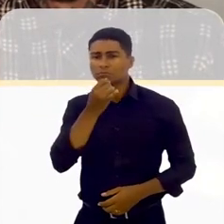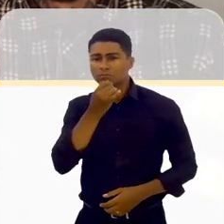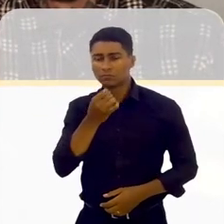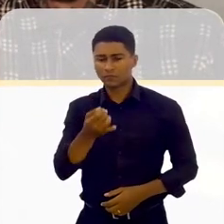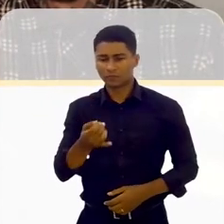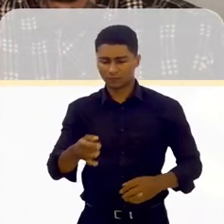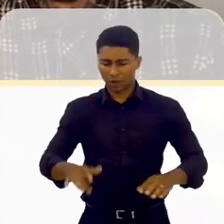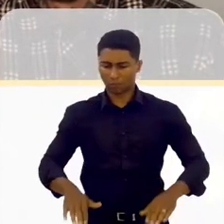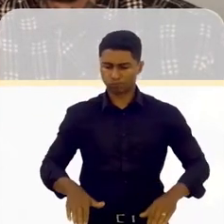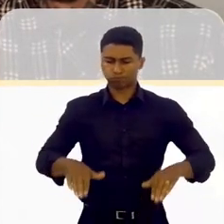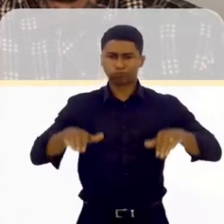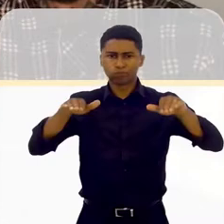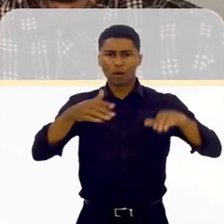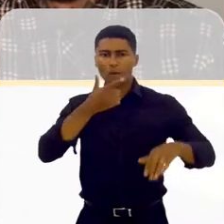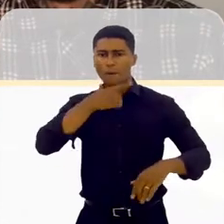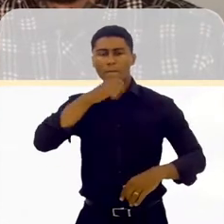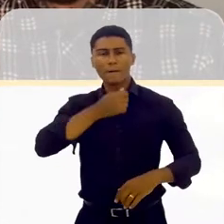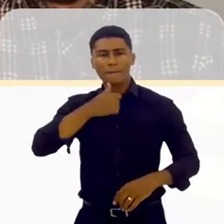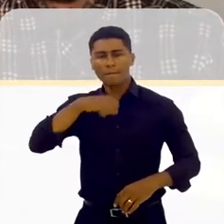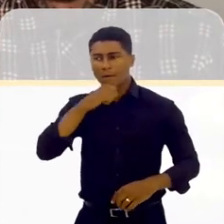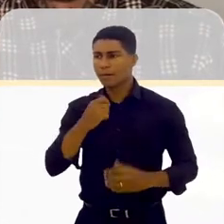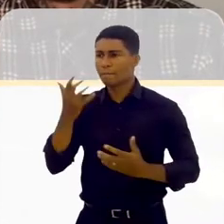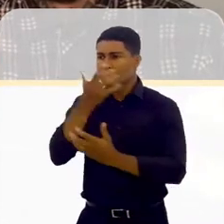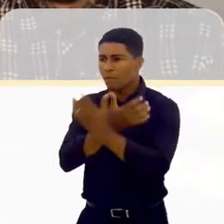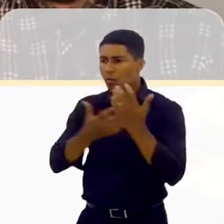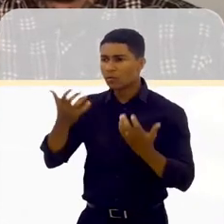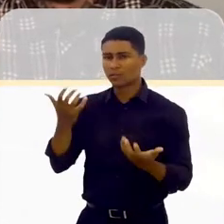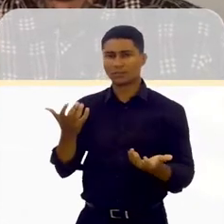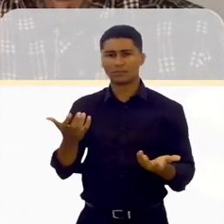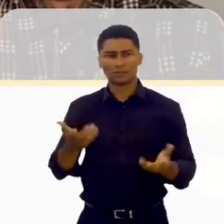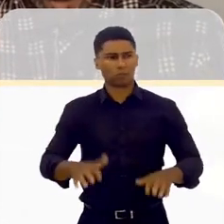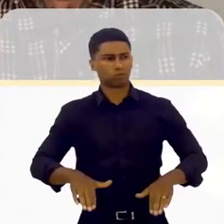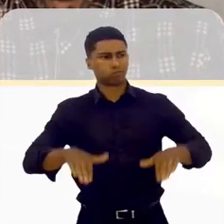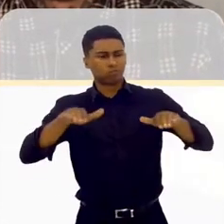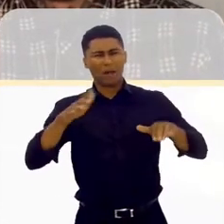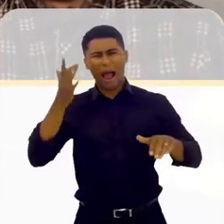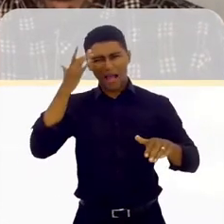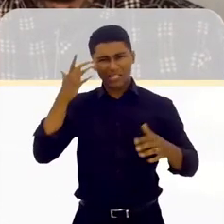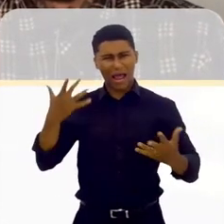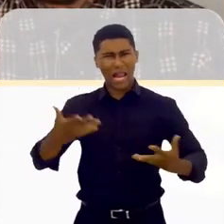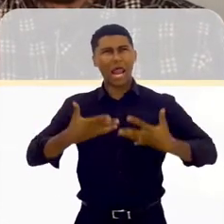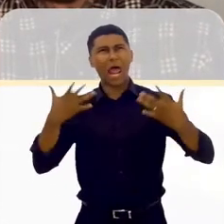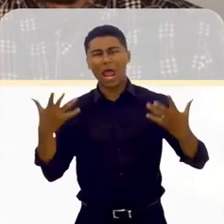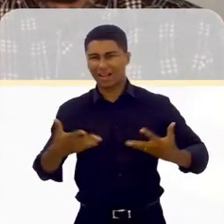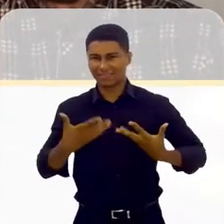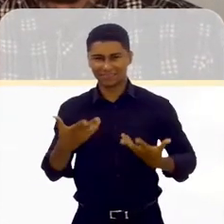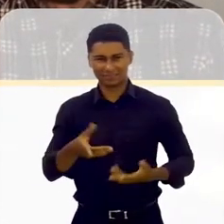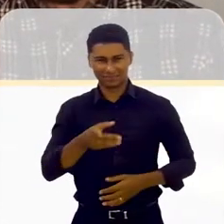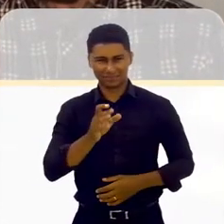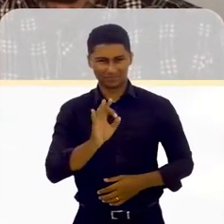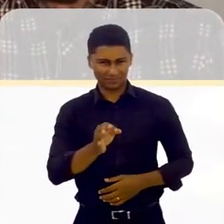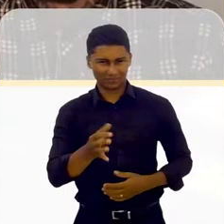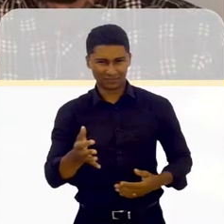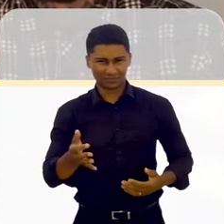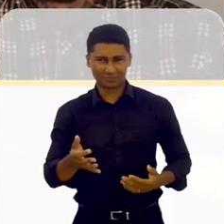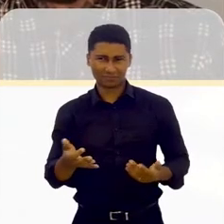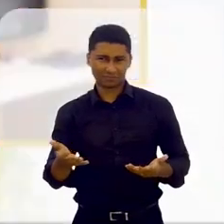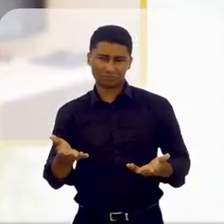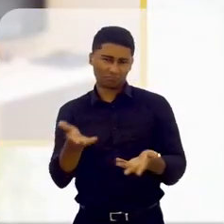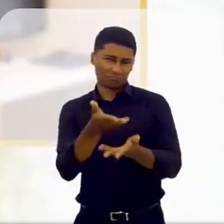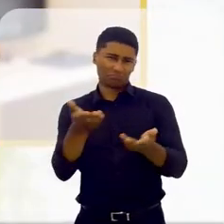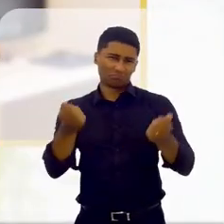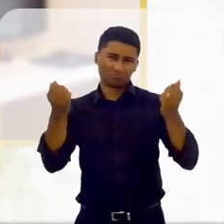com música é uma criação mais alegre? Eu estou dando vários pitacos para vocês dizerem, só para